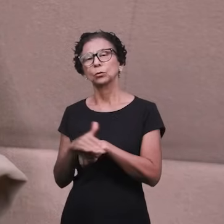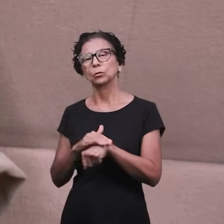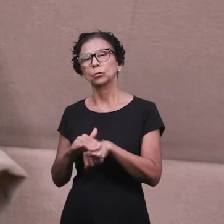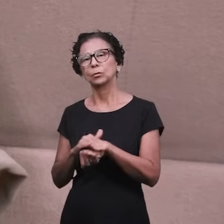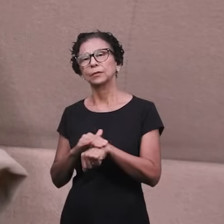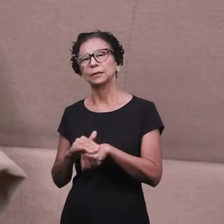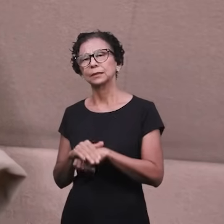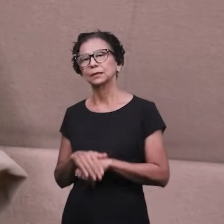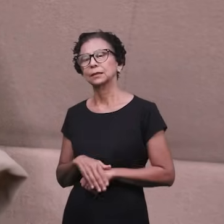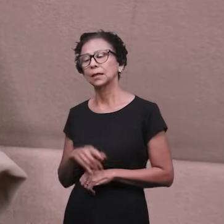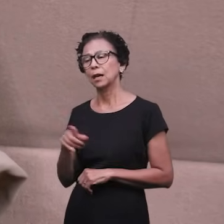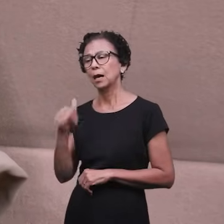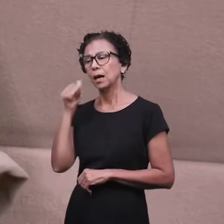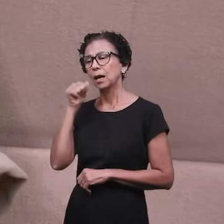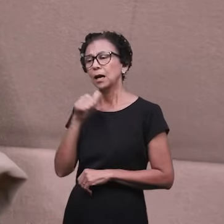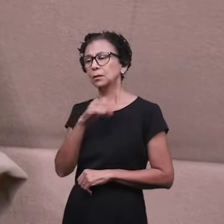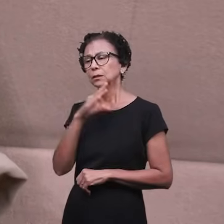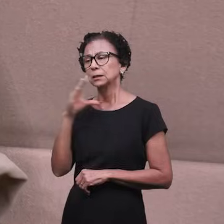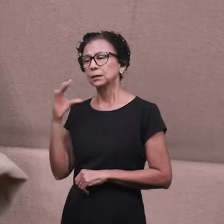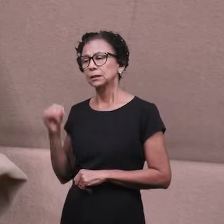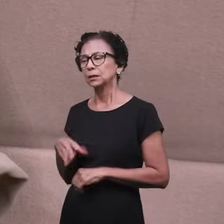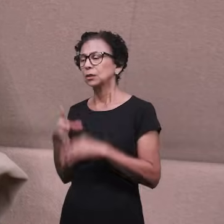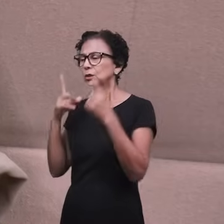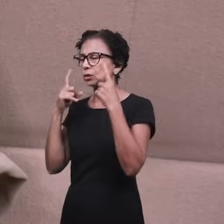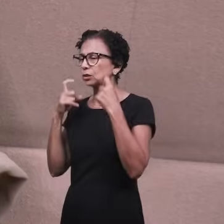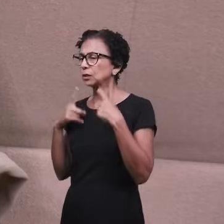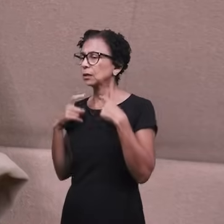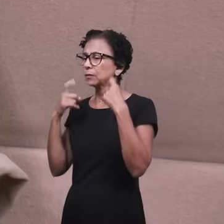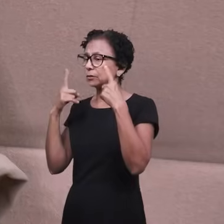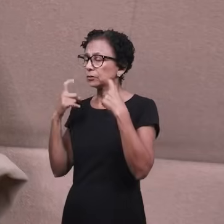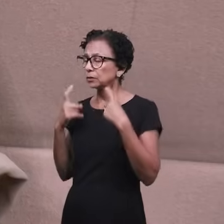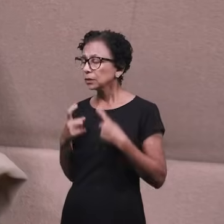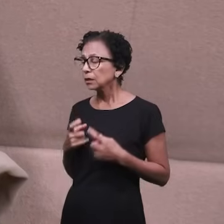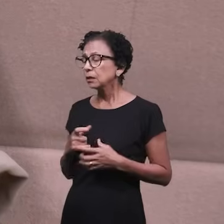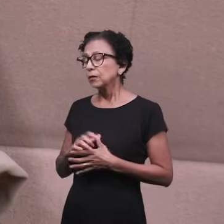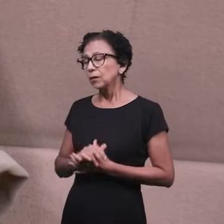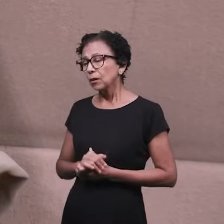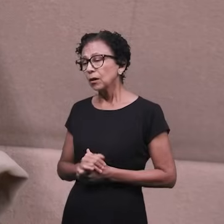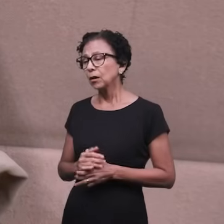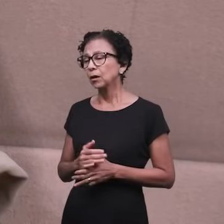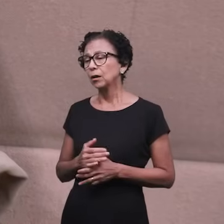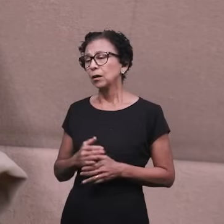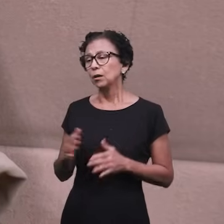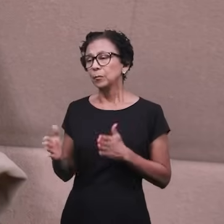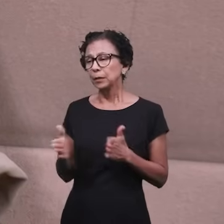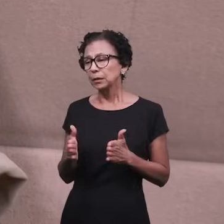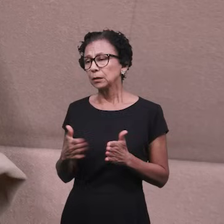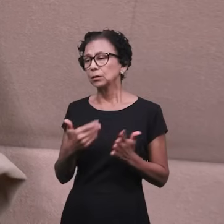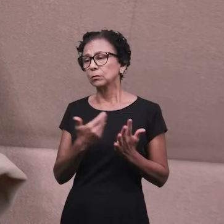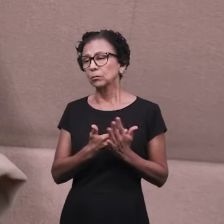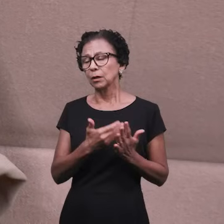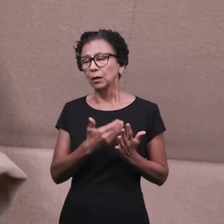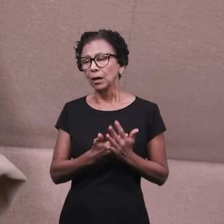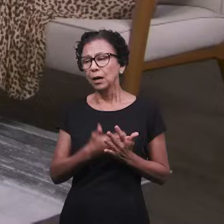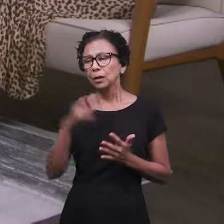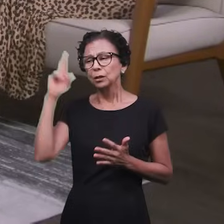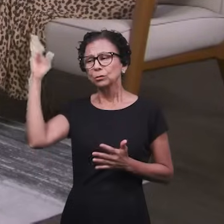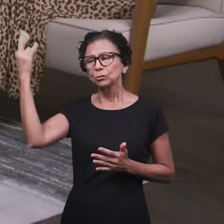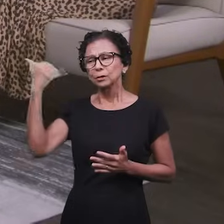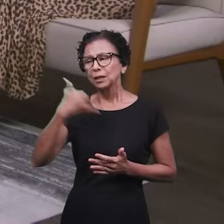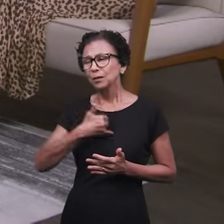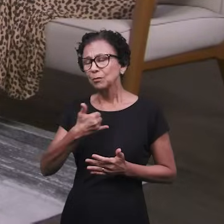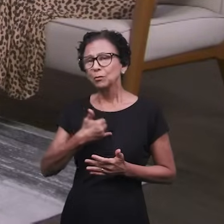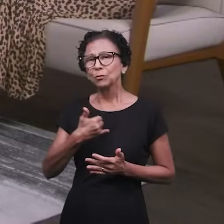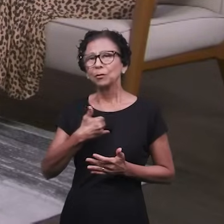dela. E ela chorava muito, falando que ao longo da aula, o Senhor estava cobrando no